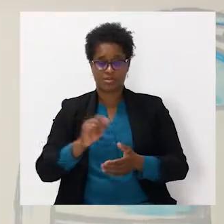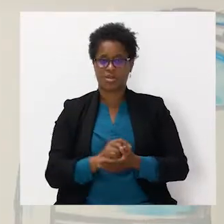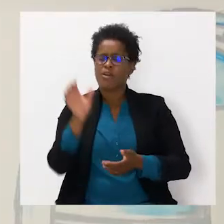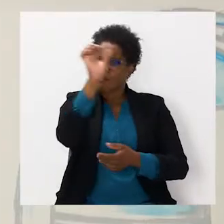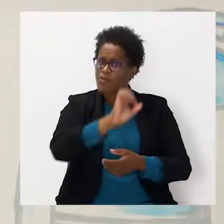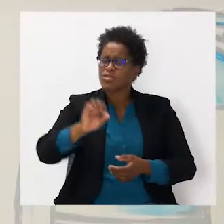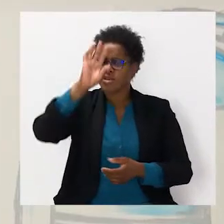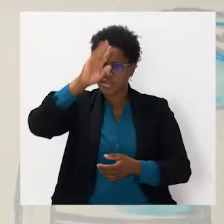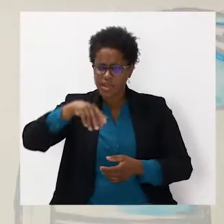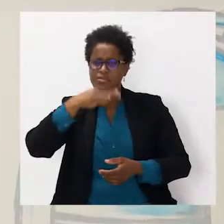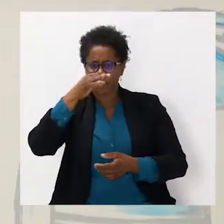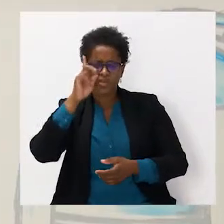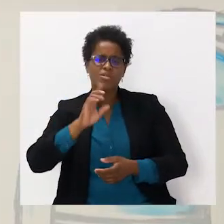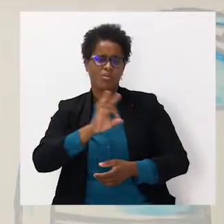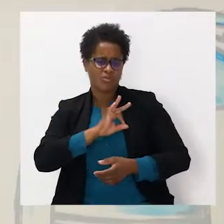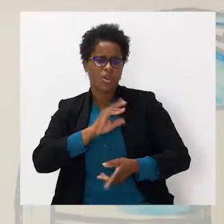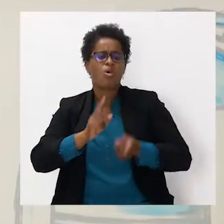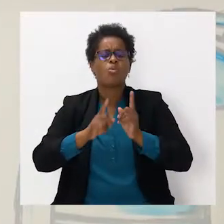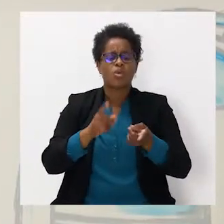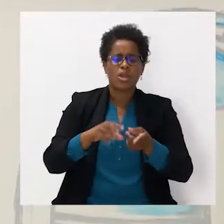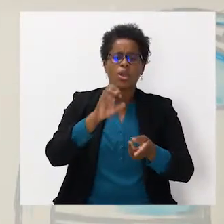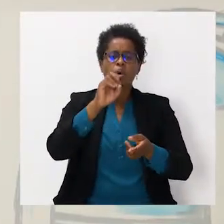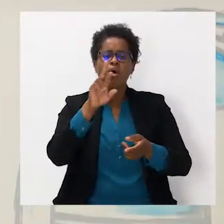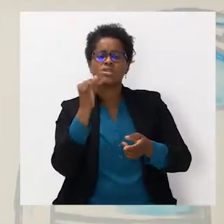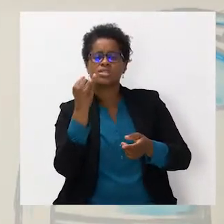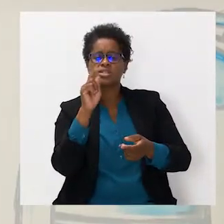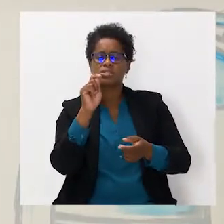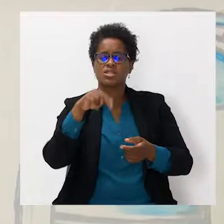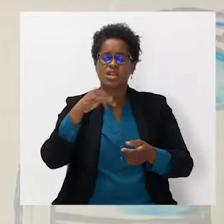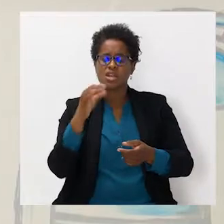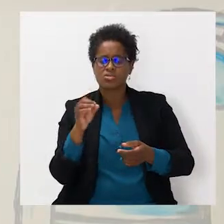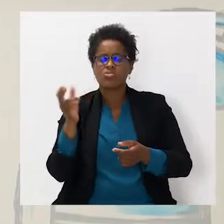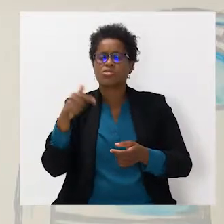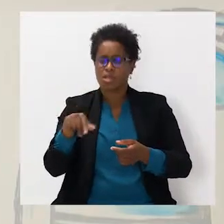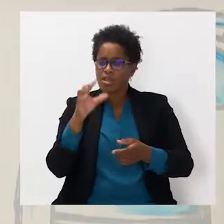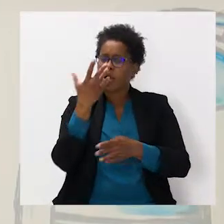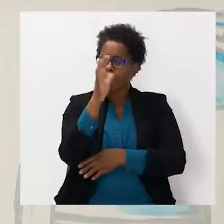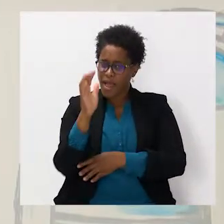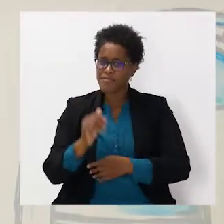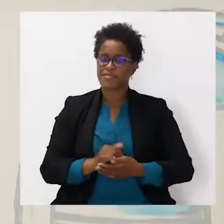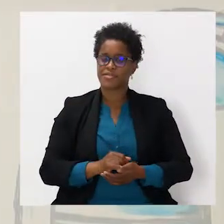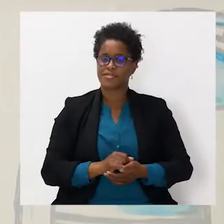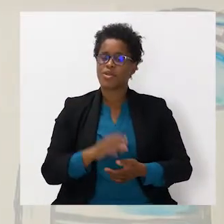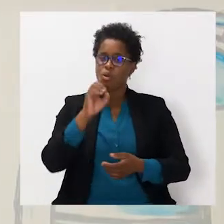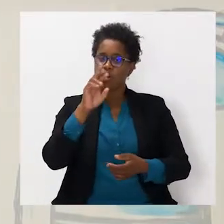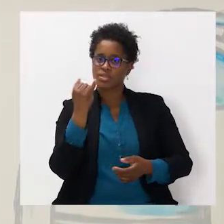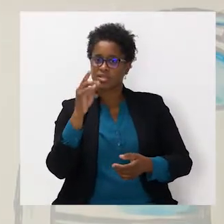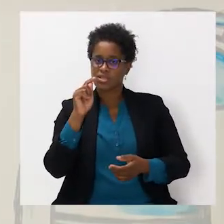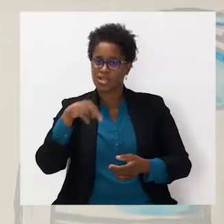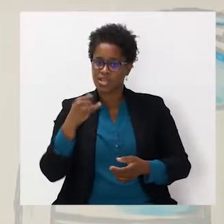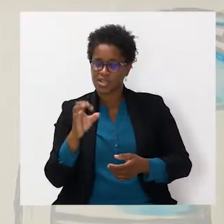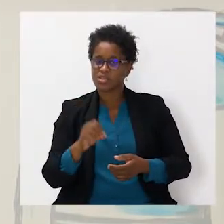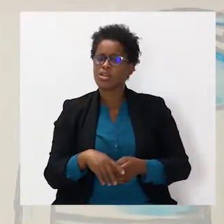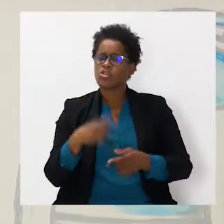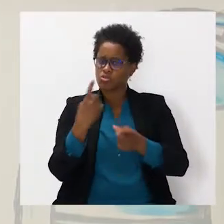Vocês sabem dizer à professora o que significa oxigênio, que vem das plantas? O oxigênio é